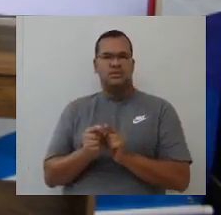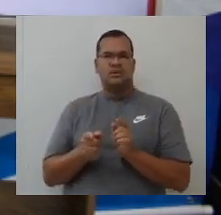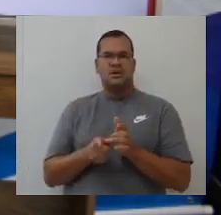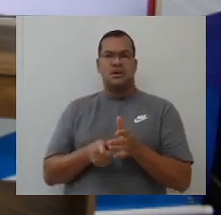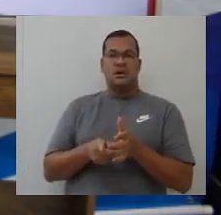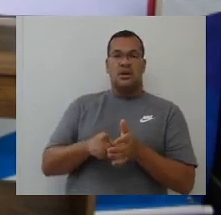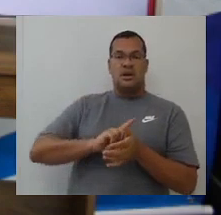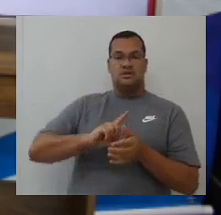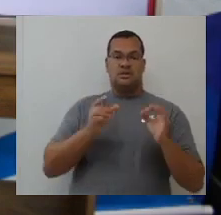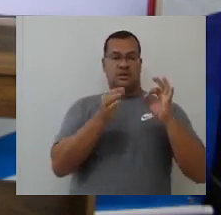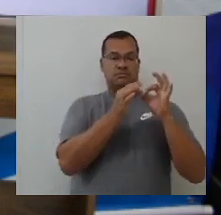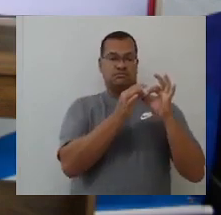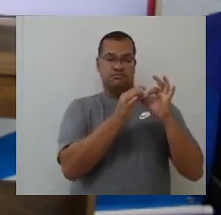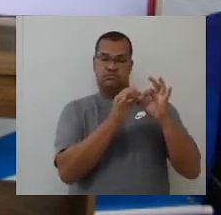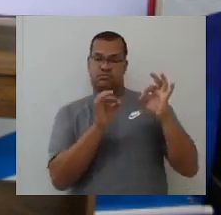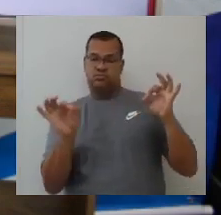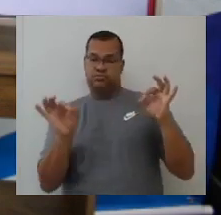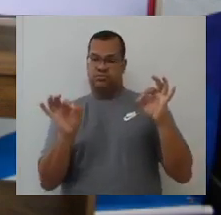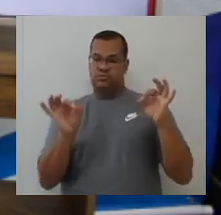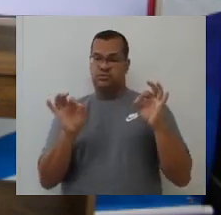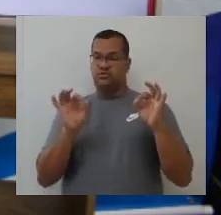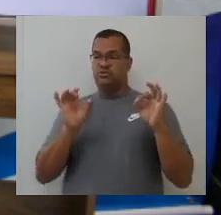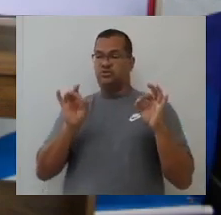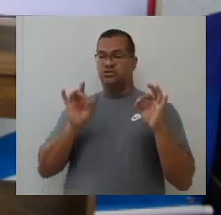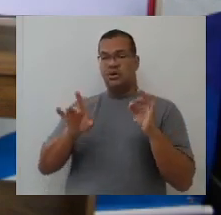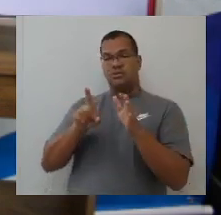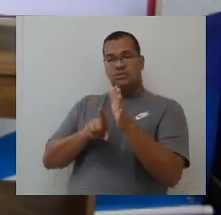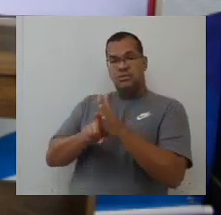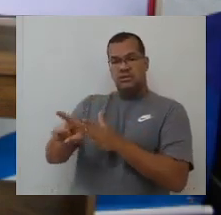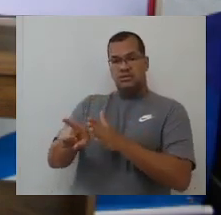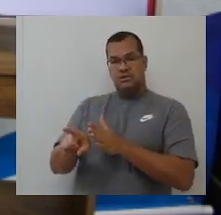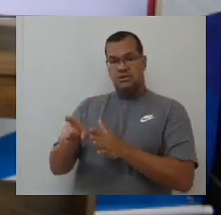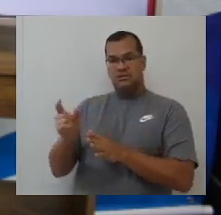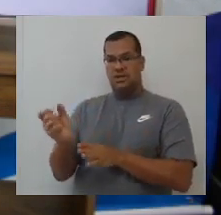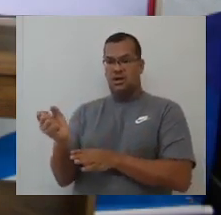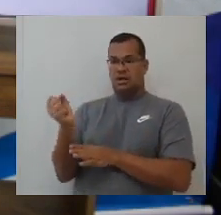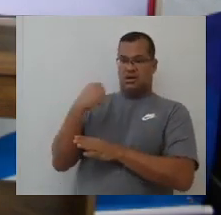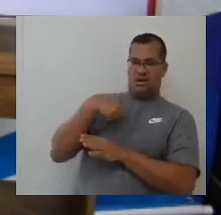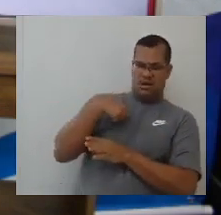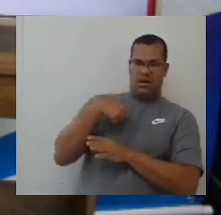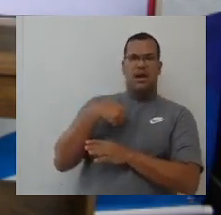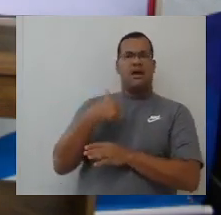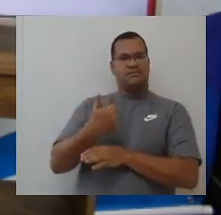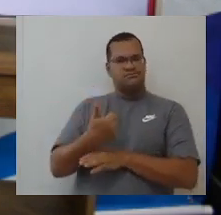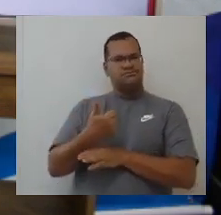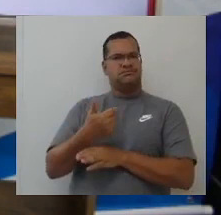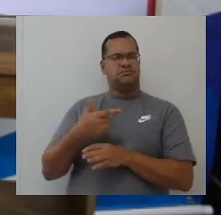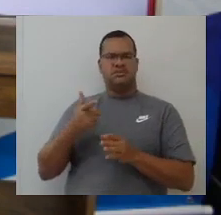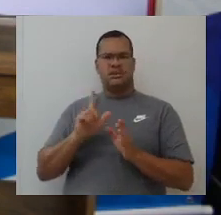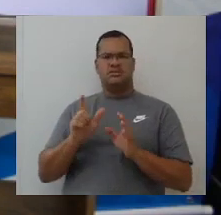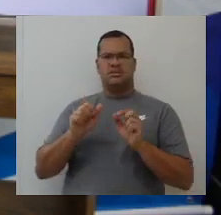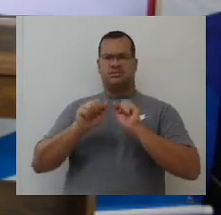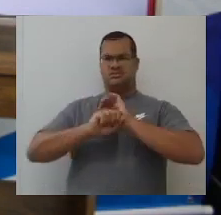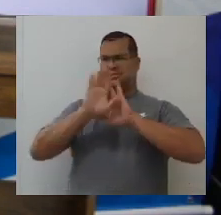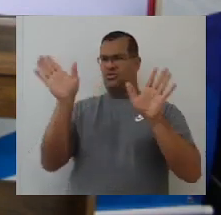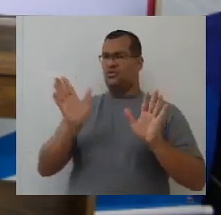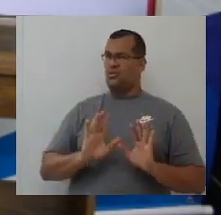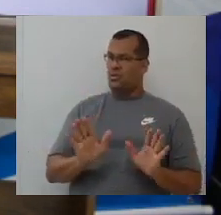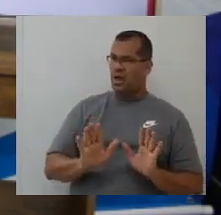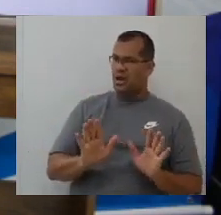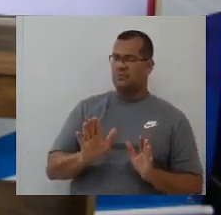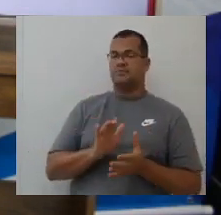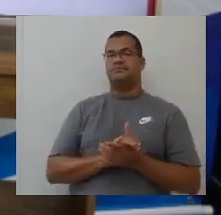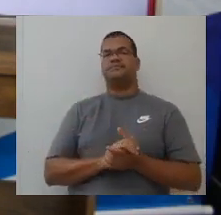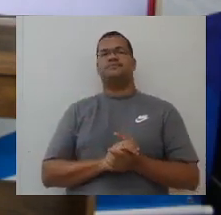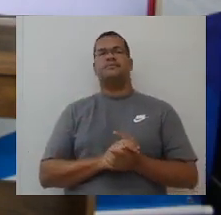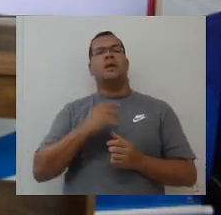para obter confirmação do que foi dito anteriormente. Como assim, Rafael? Não entendi nada dessa tua explicação agora. Vamos pensar